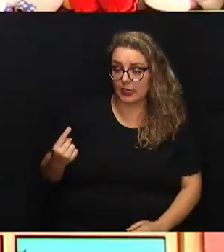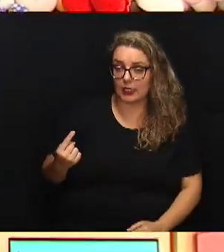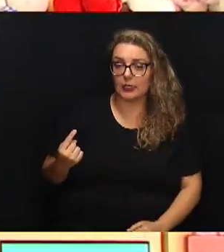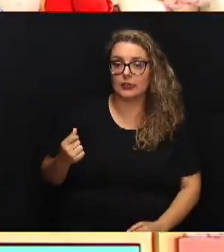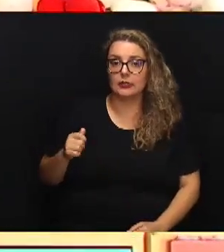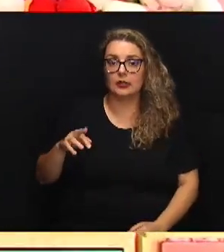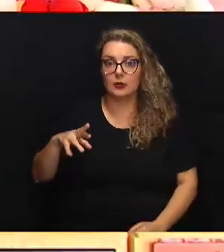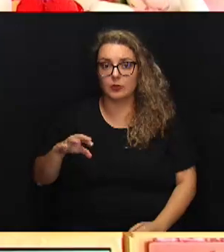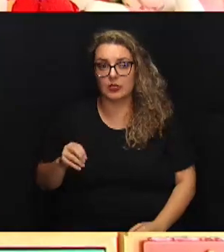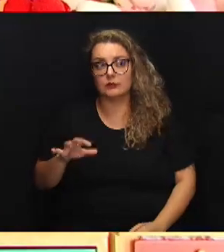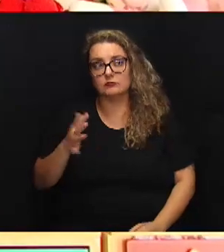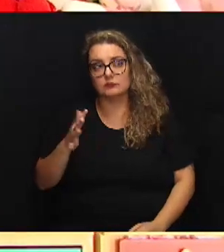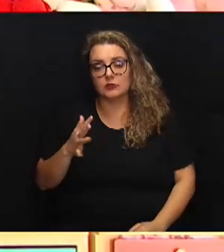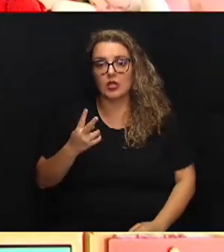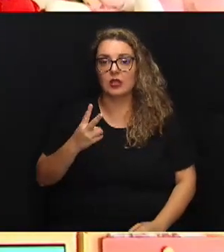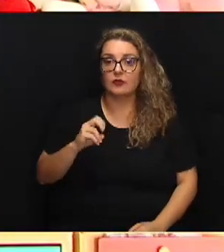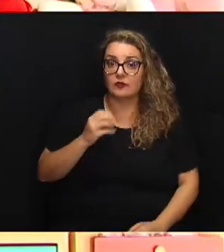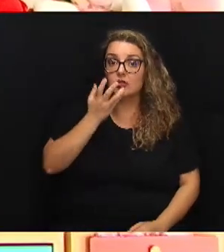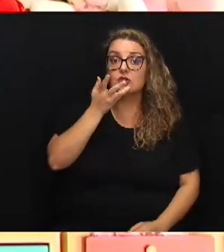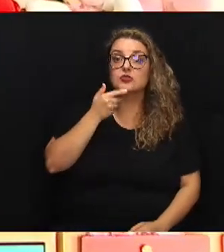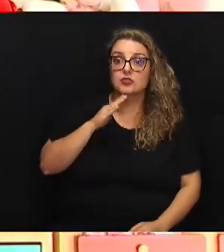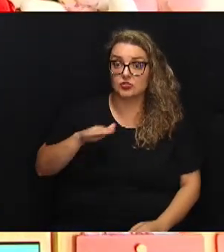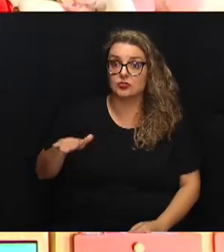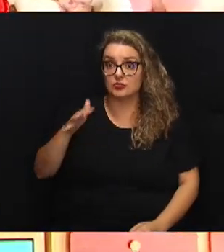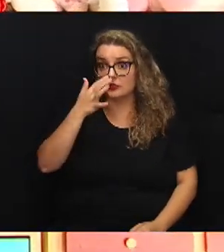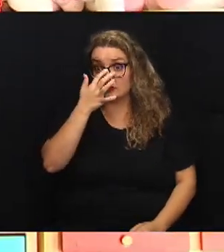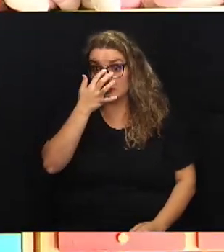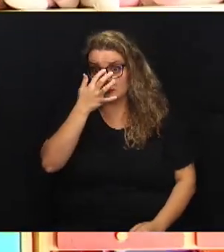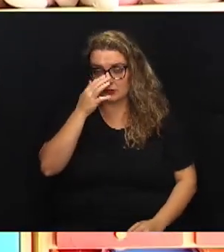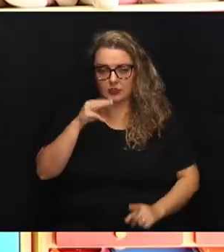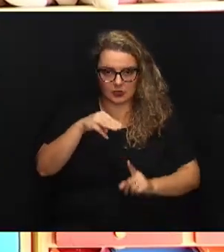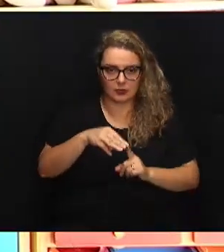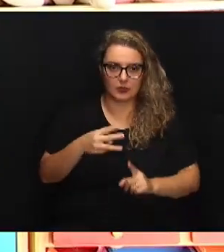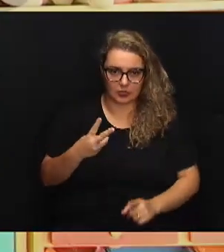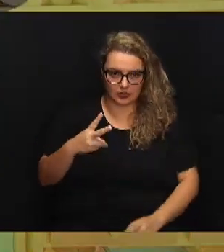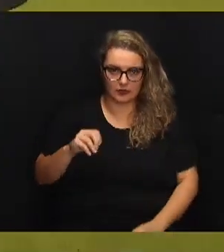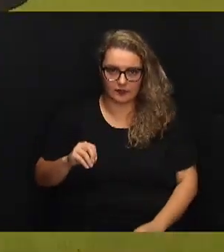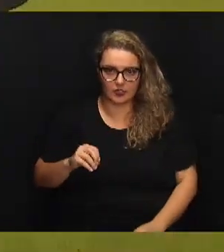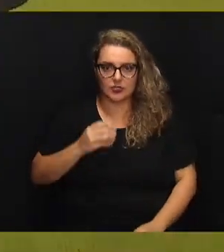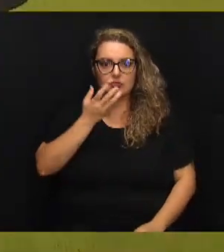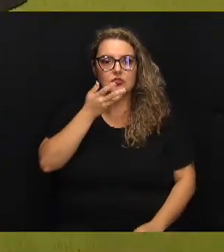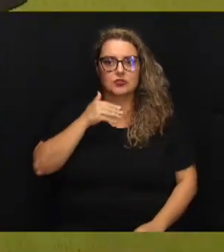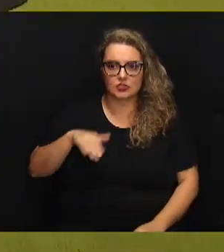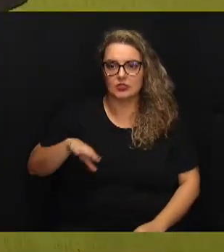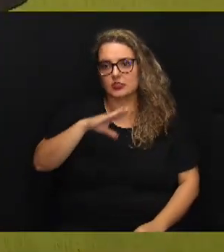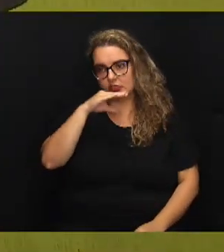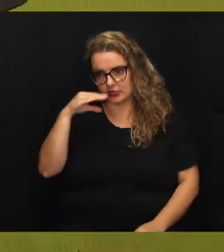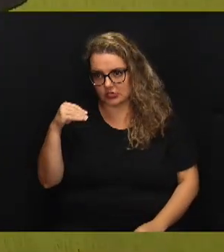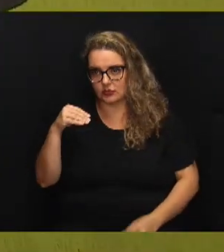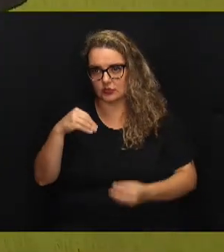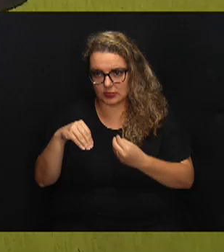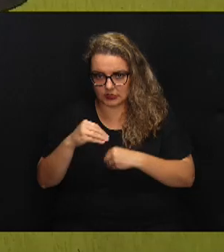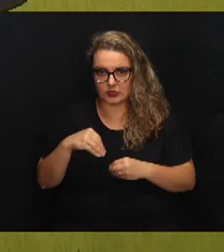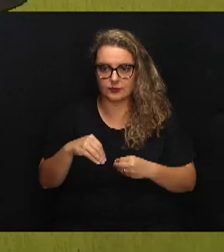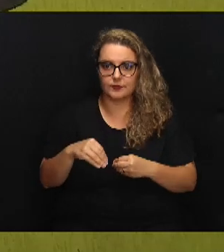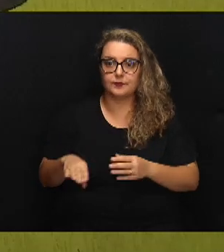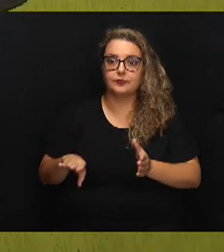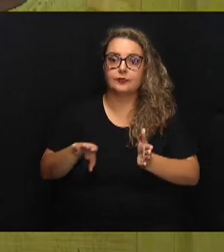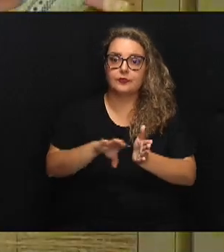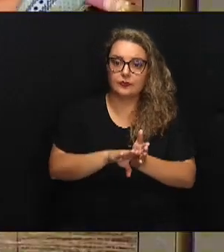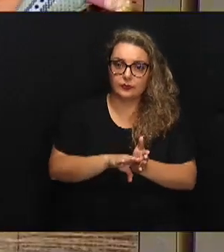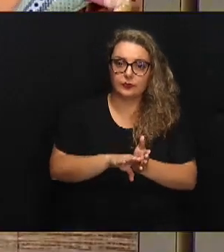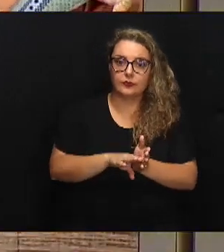em cerca de 20 crianças, né? Na verdade, a meta é 20 crianças, entre crianças e adolescentes. Elas chegam por uma